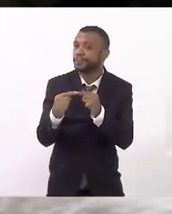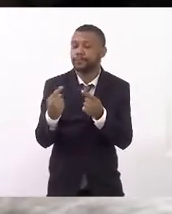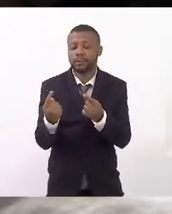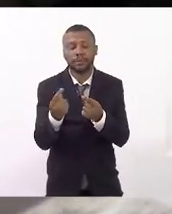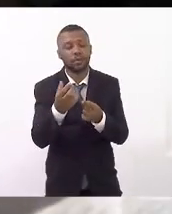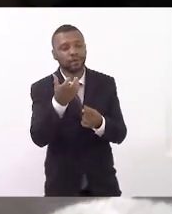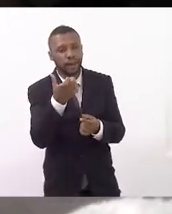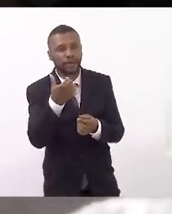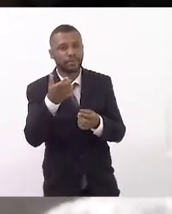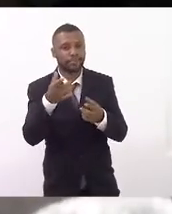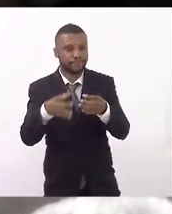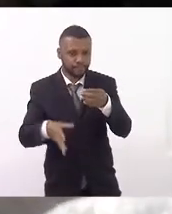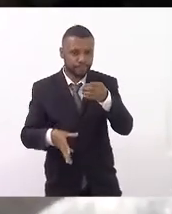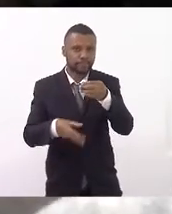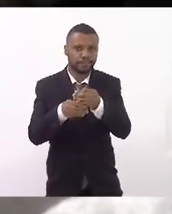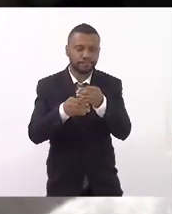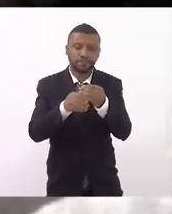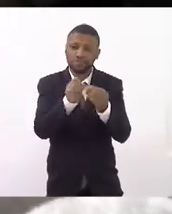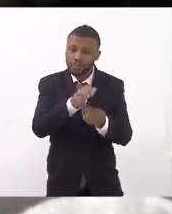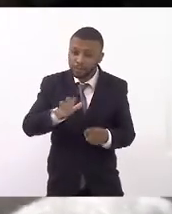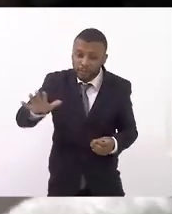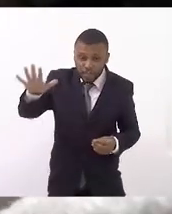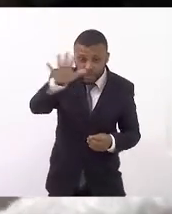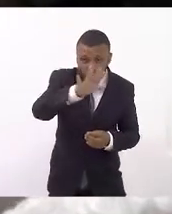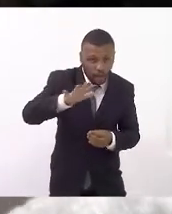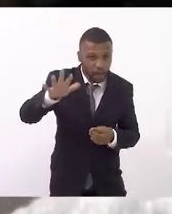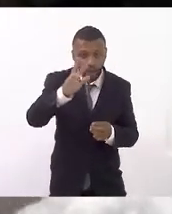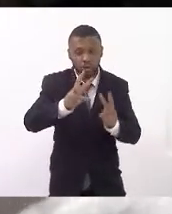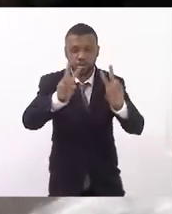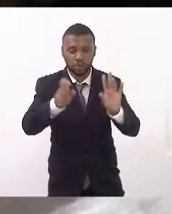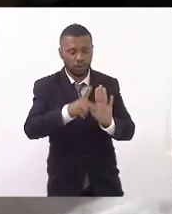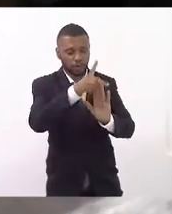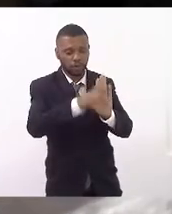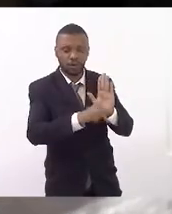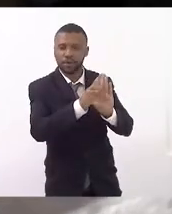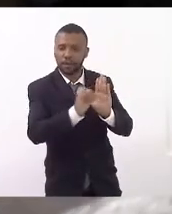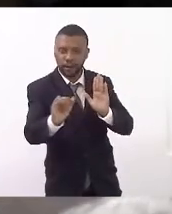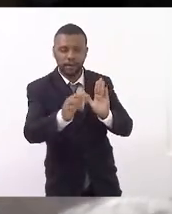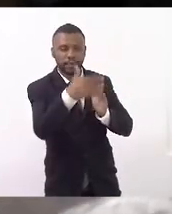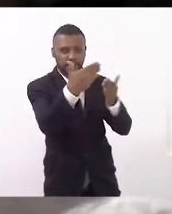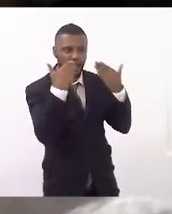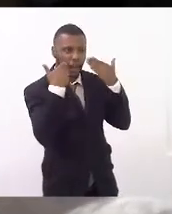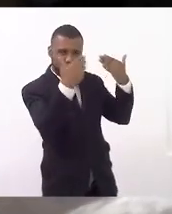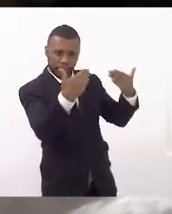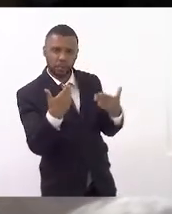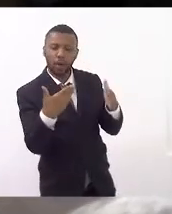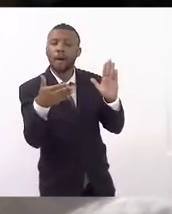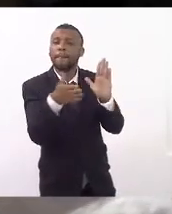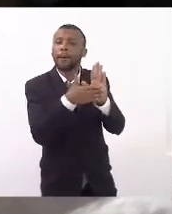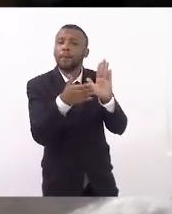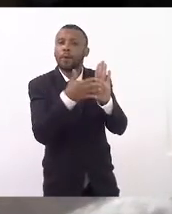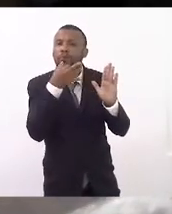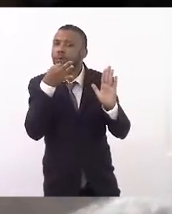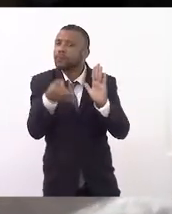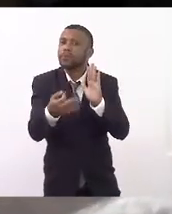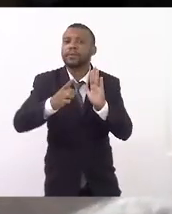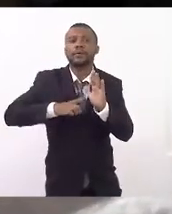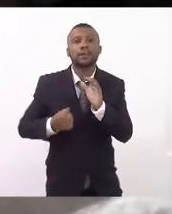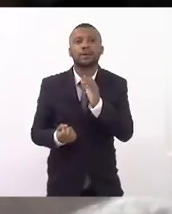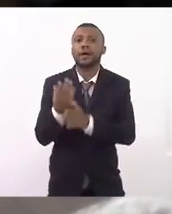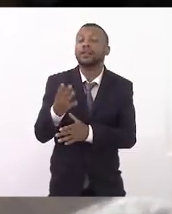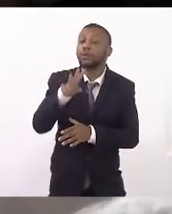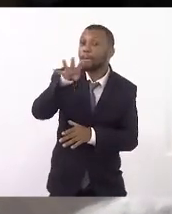fazer uma observação mais geral sobre o projeto que Vossa Excelência apresenta, propondo que seja instituído, Luiz Paulo, o